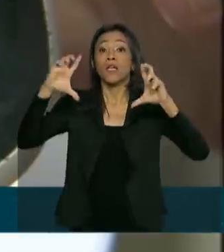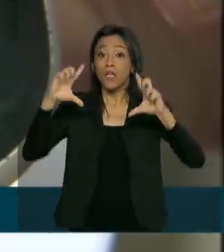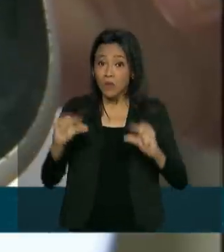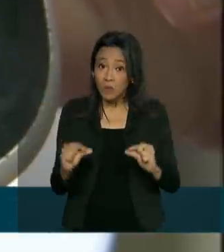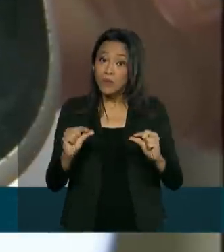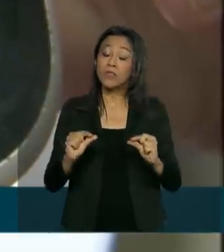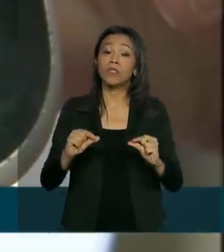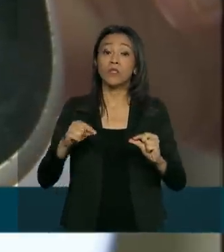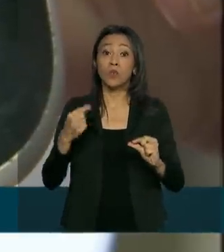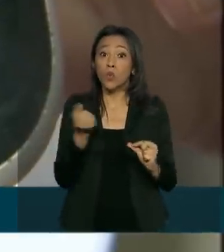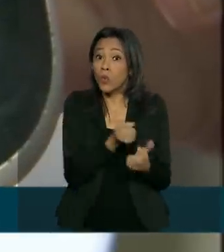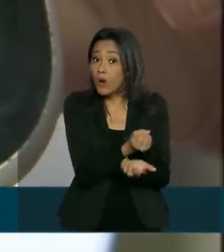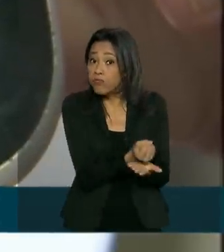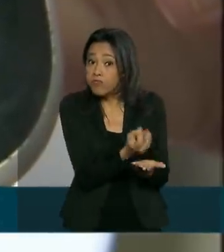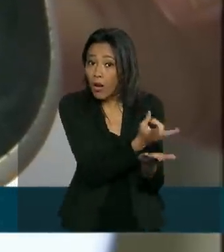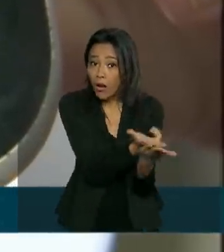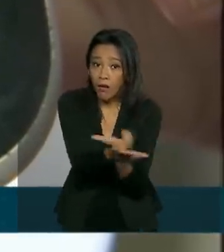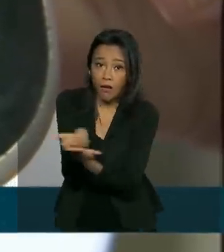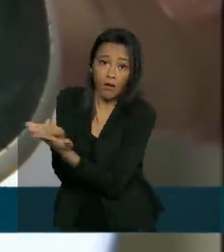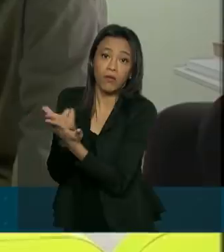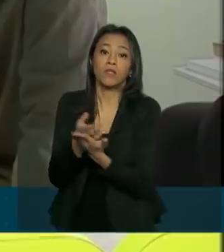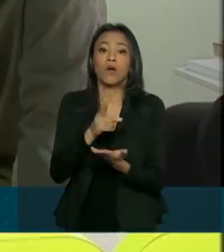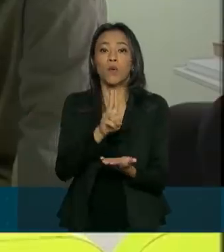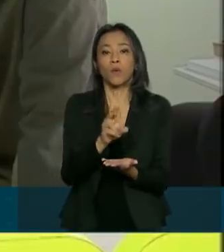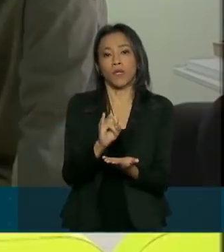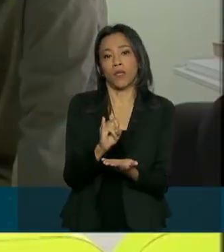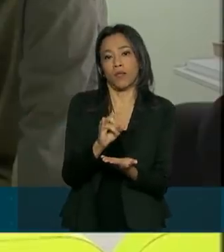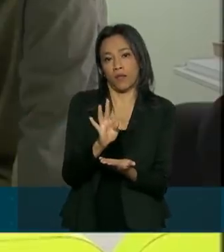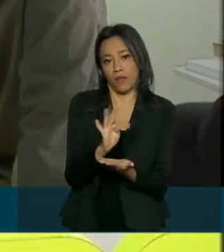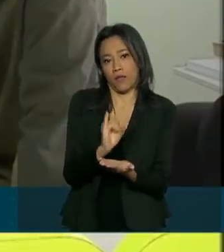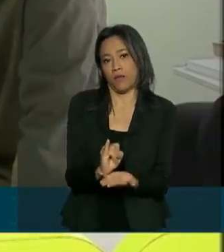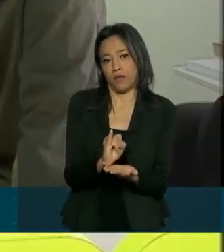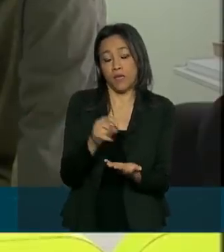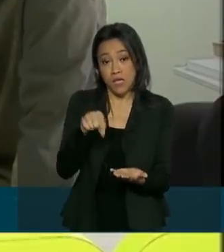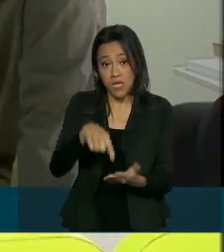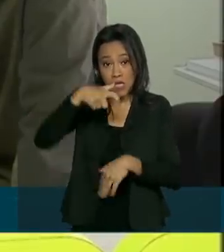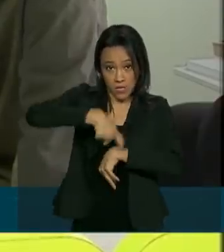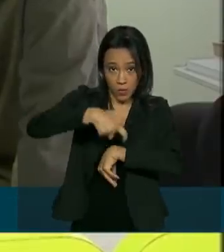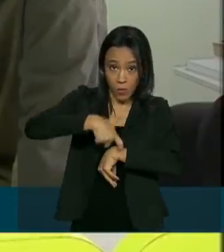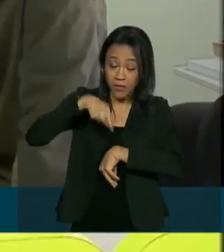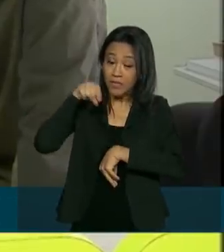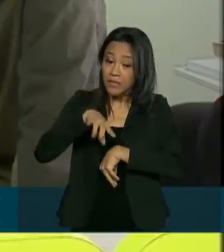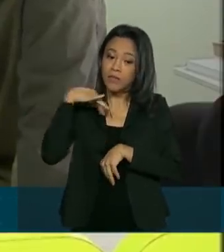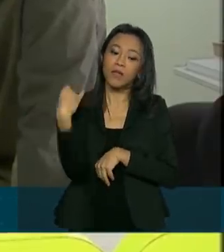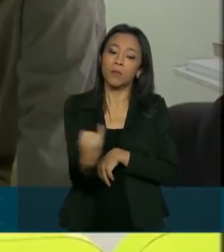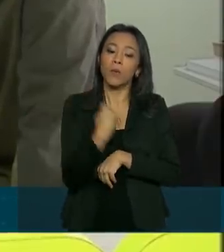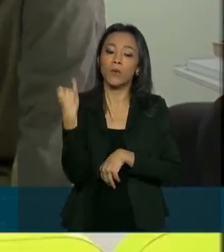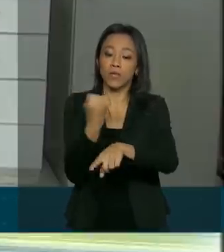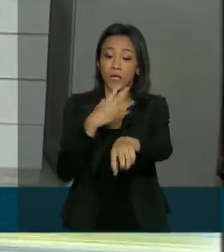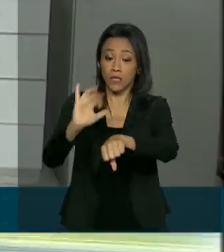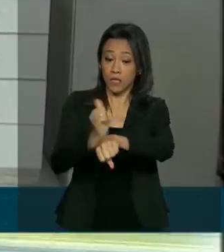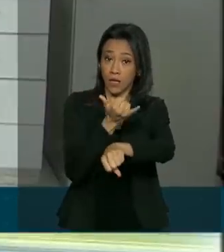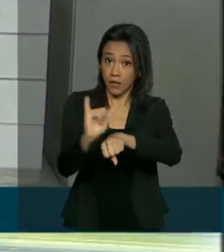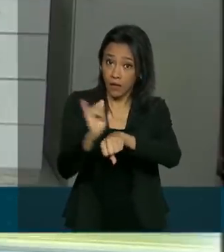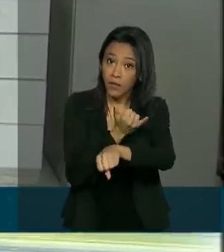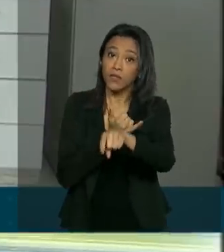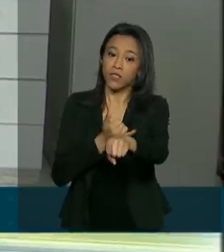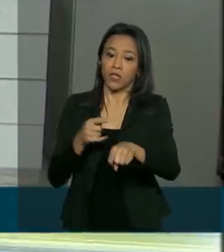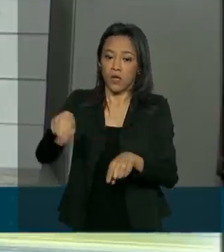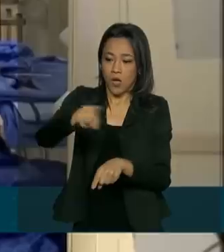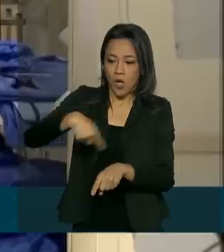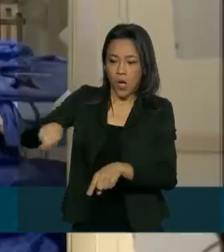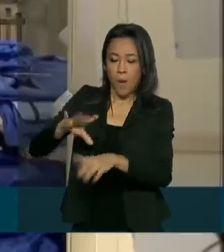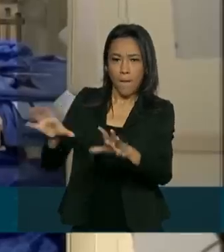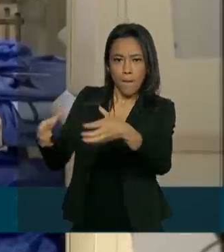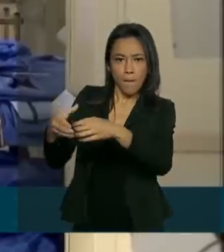Por isso, os especialistas defendem que, nesse momento, ela é uma importante ferramenta para os médicos,